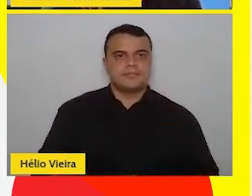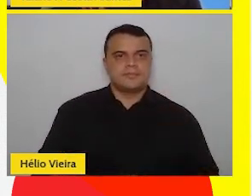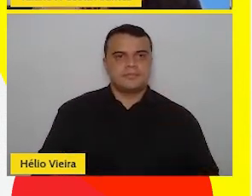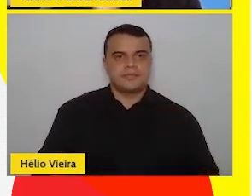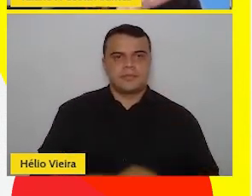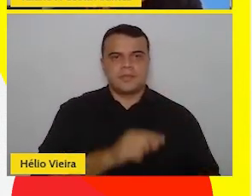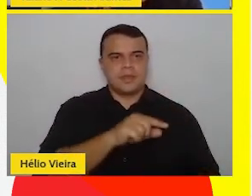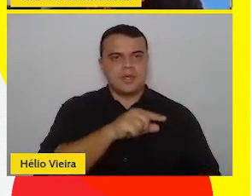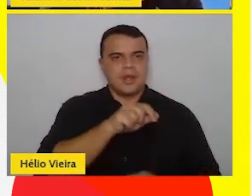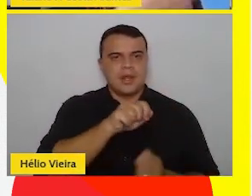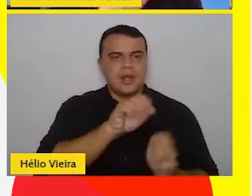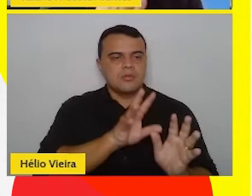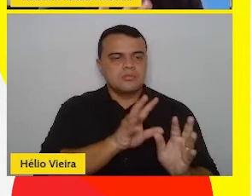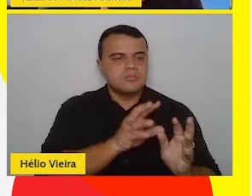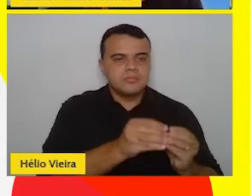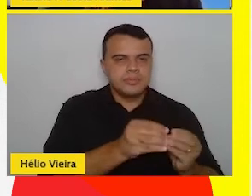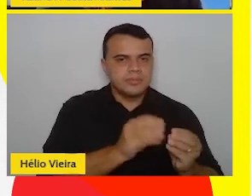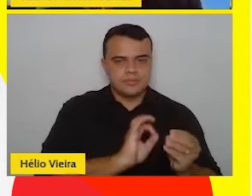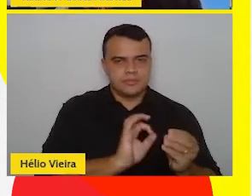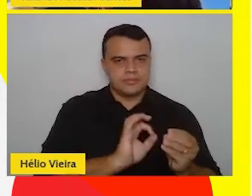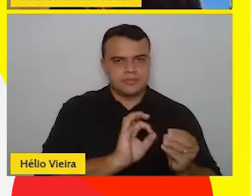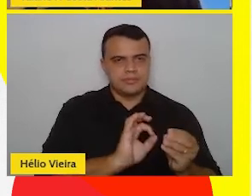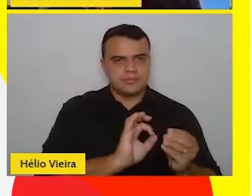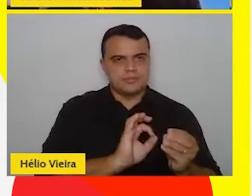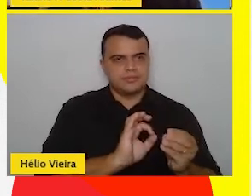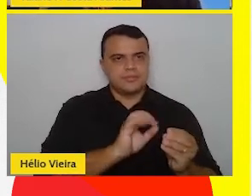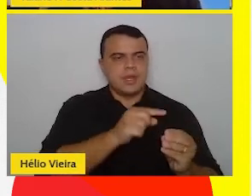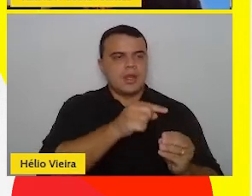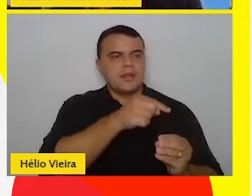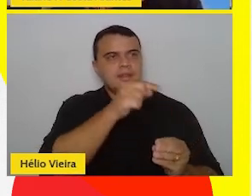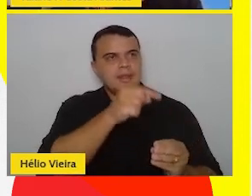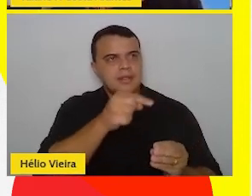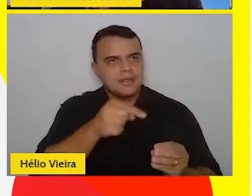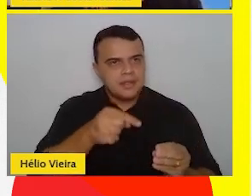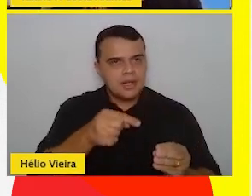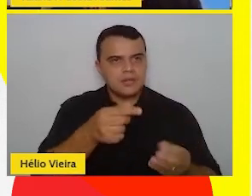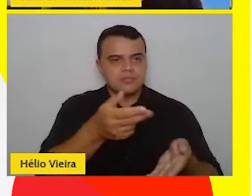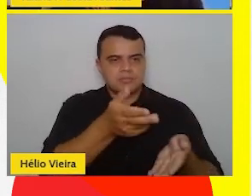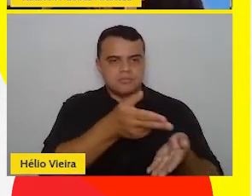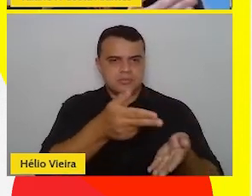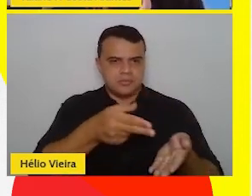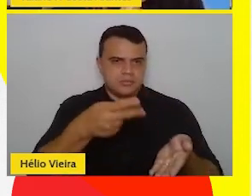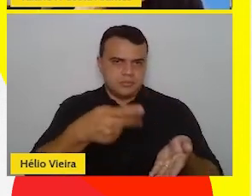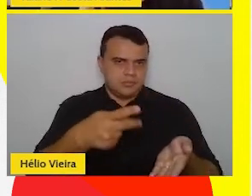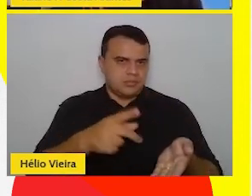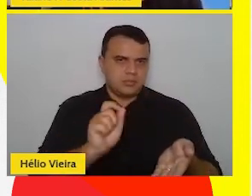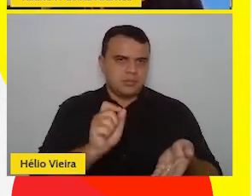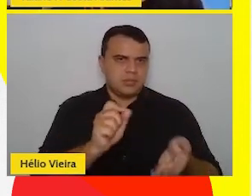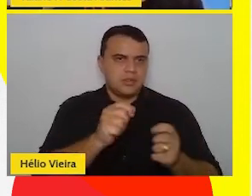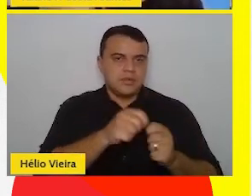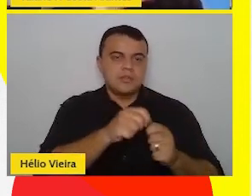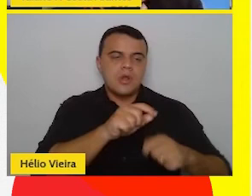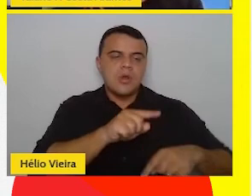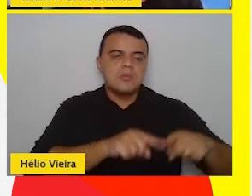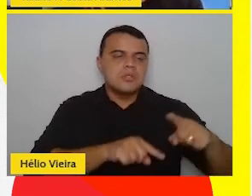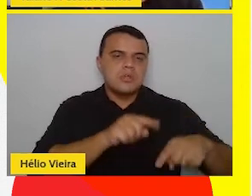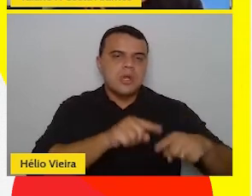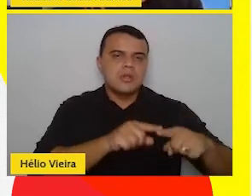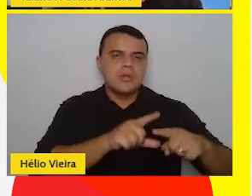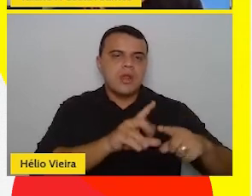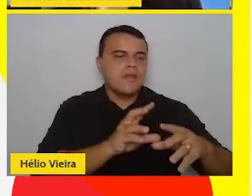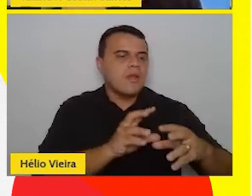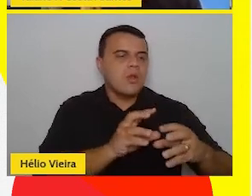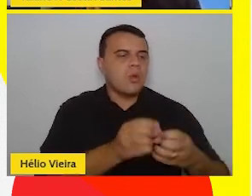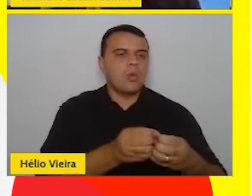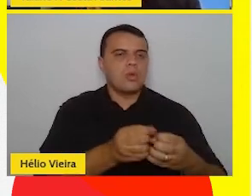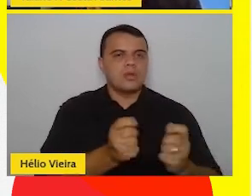ela não se fecha. Então, é o traçado, que é um objeto, ela não se fecha,